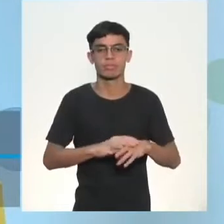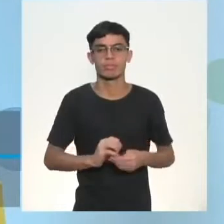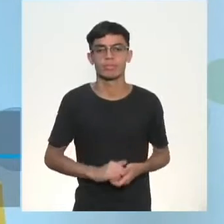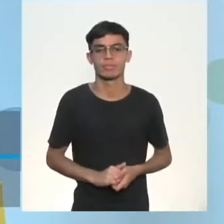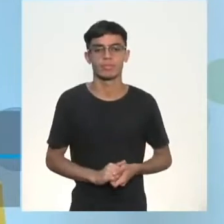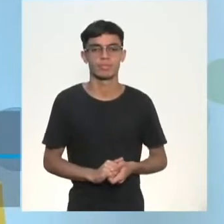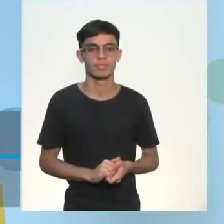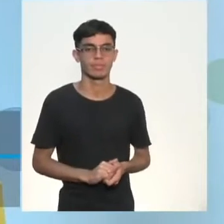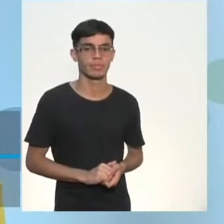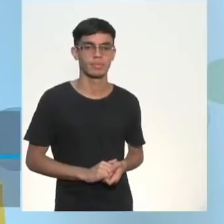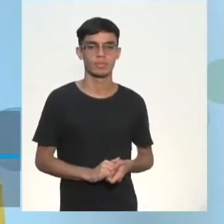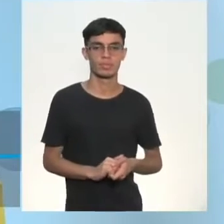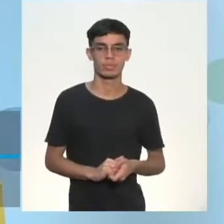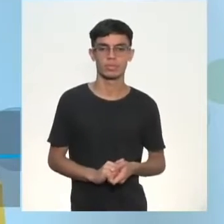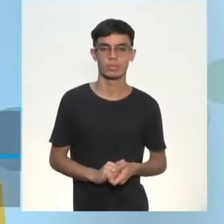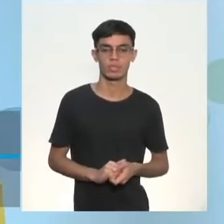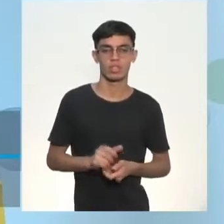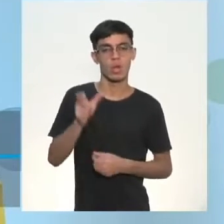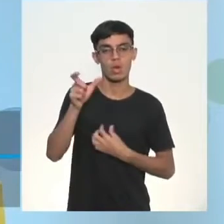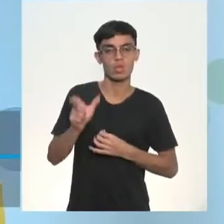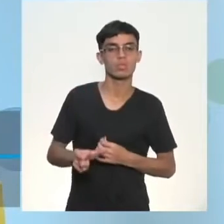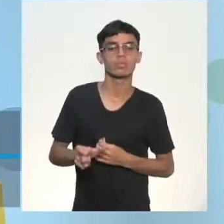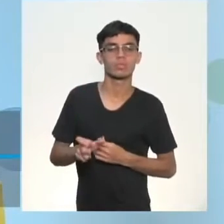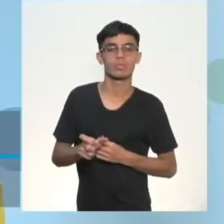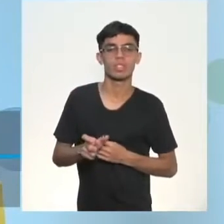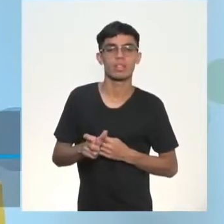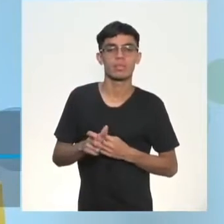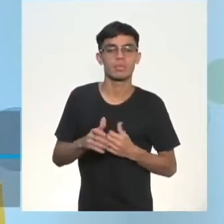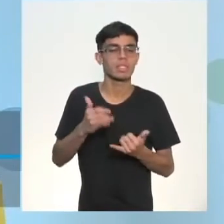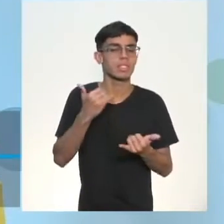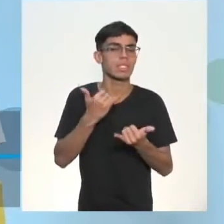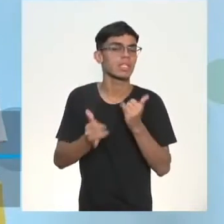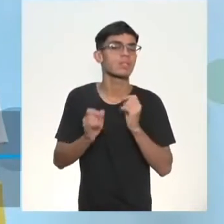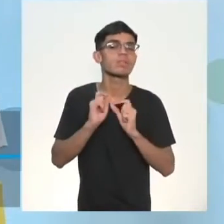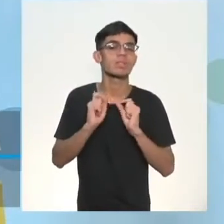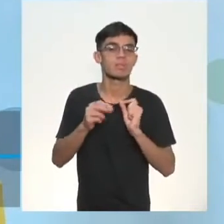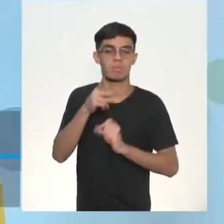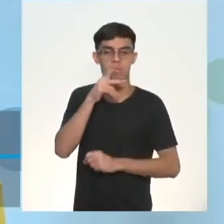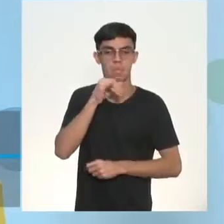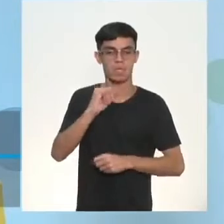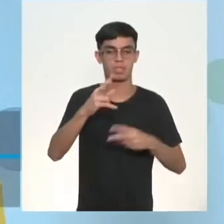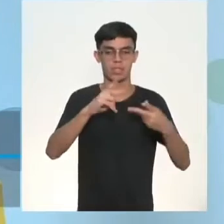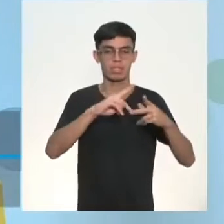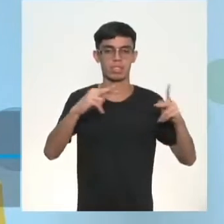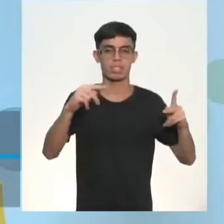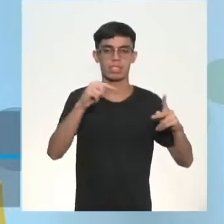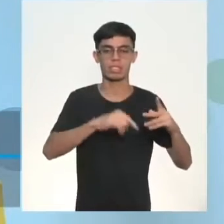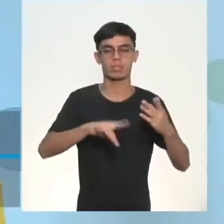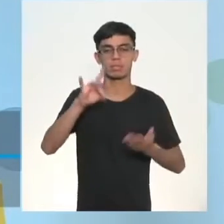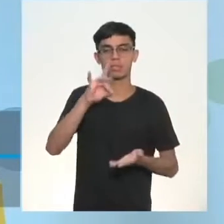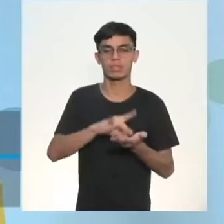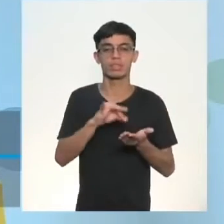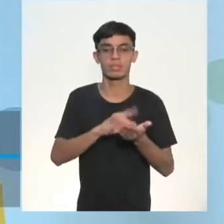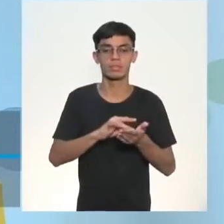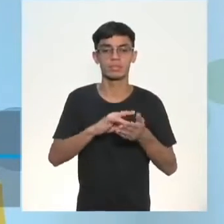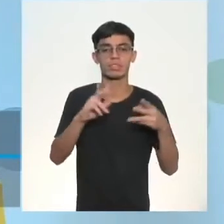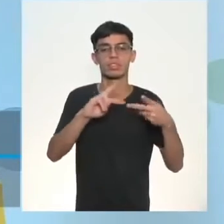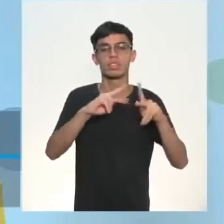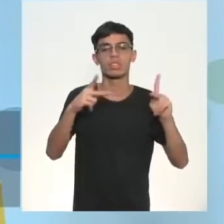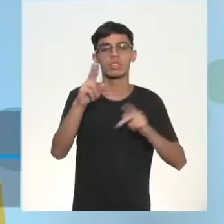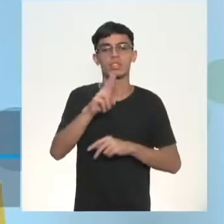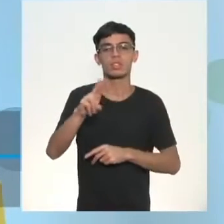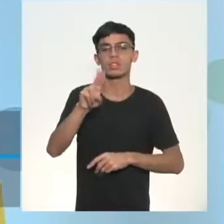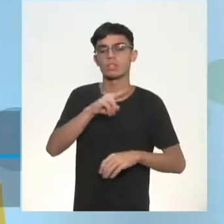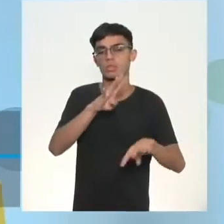chegou aí, hoje é considerado o pai da genética, porque a genética é a parte mais exata que tem na ciência chamada biologia. É a parte que usa